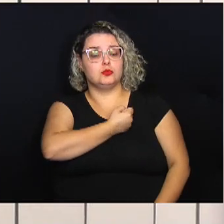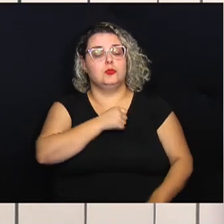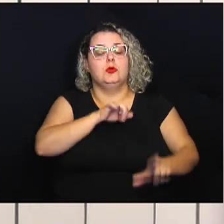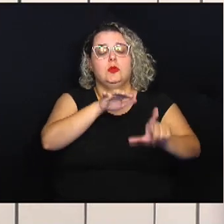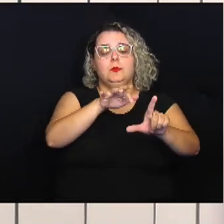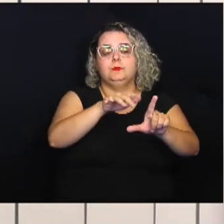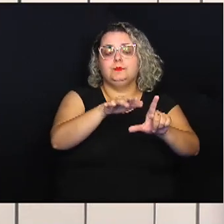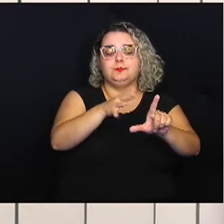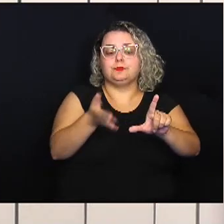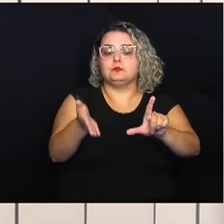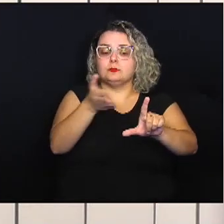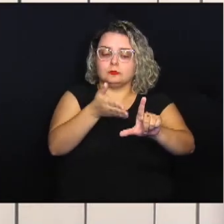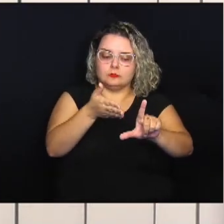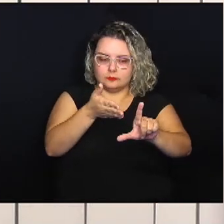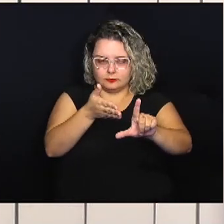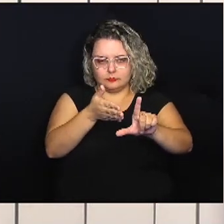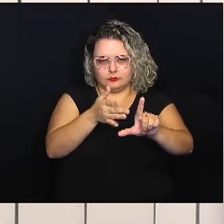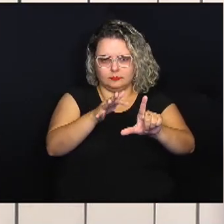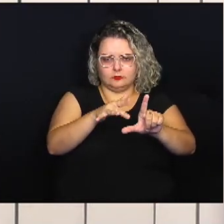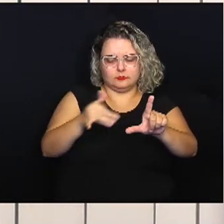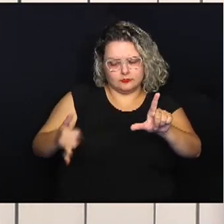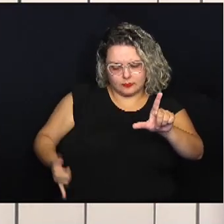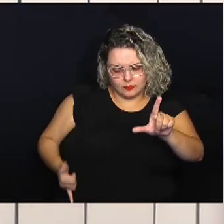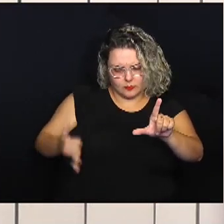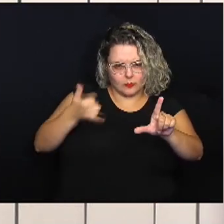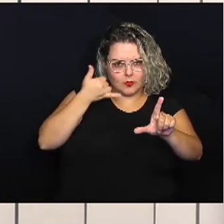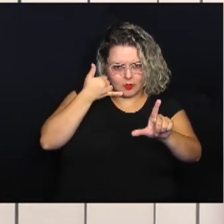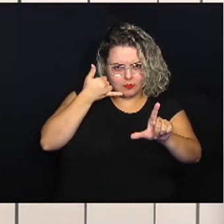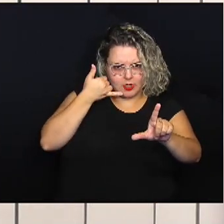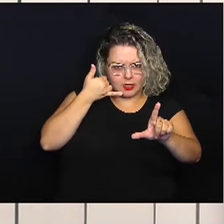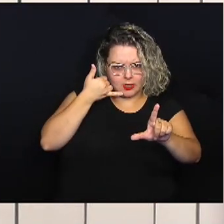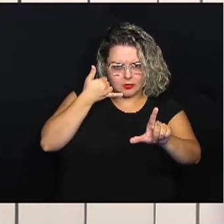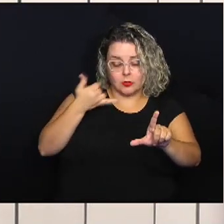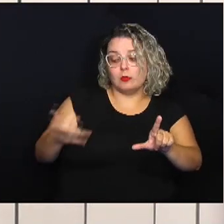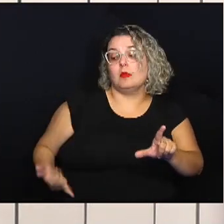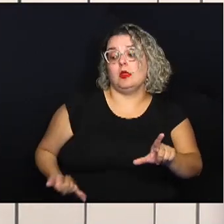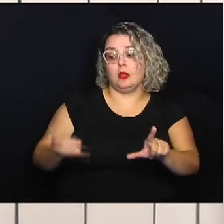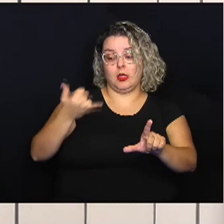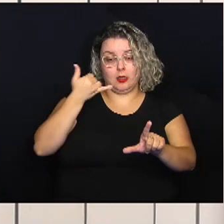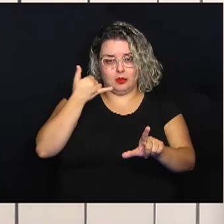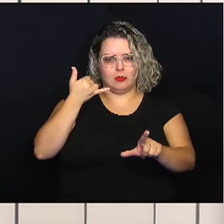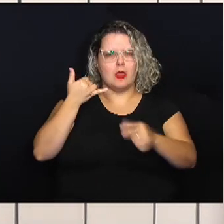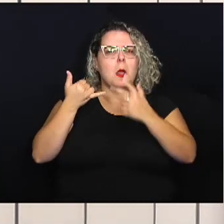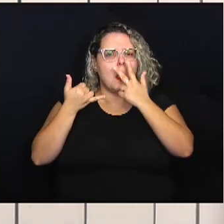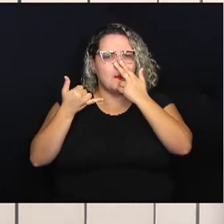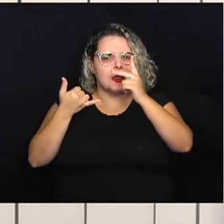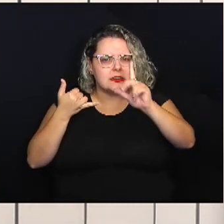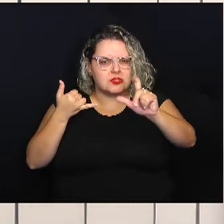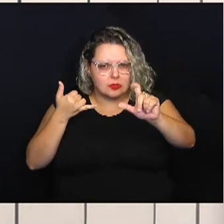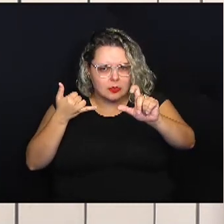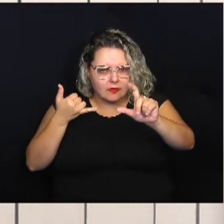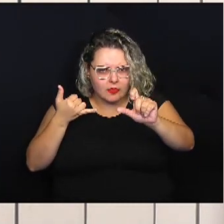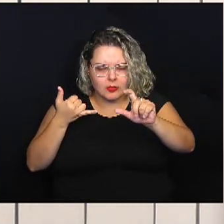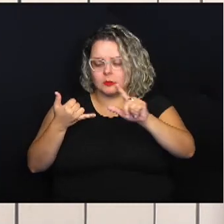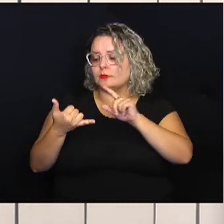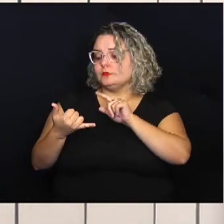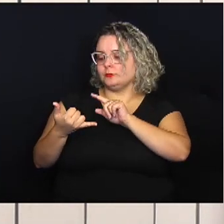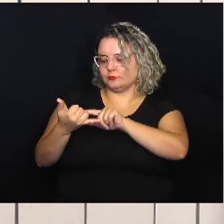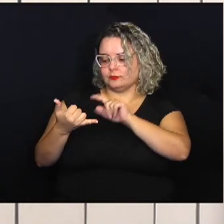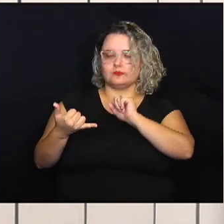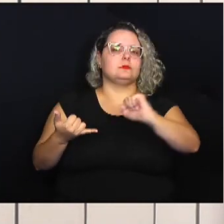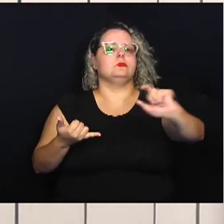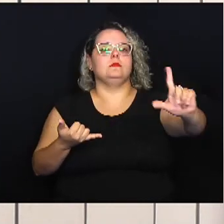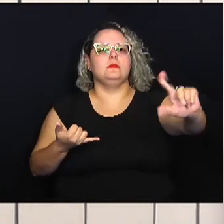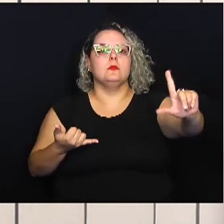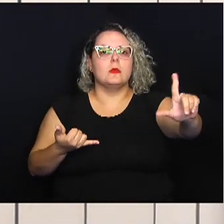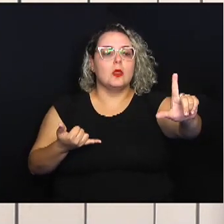que ele funciona? Está com o seu celular aí perto? Pega o celular, abre a câmera como se fosse tirar uma foto e você vai